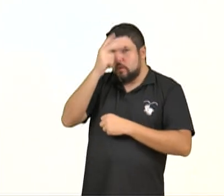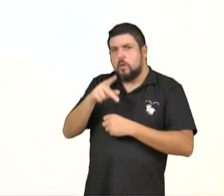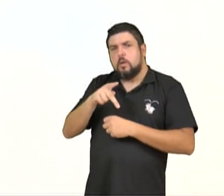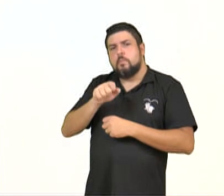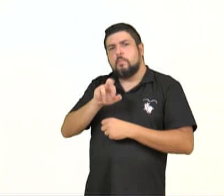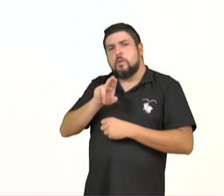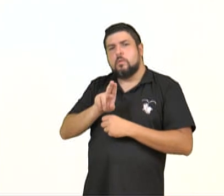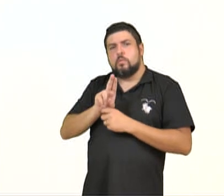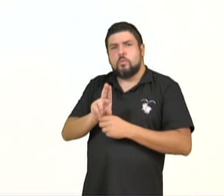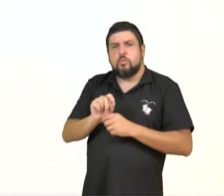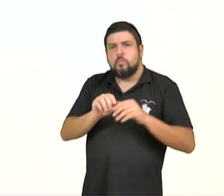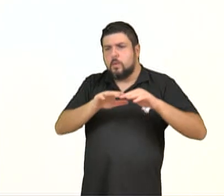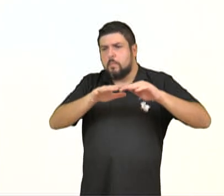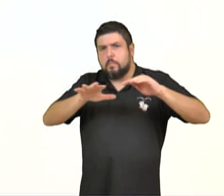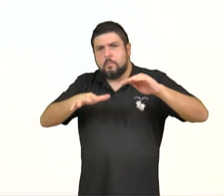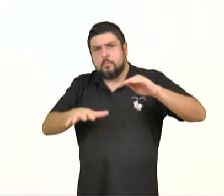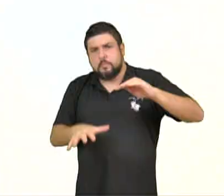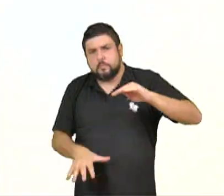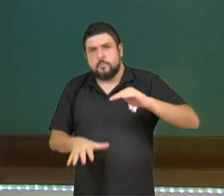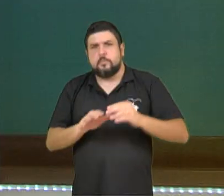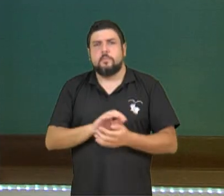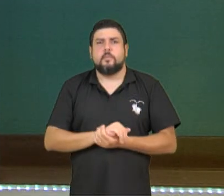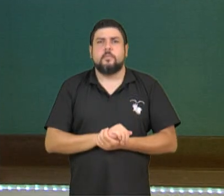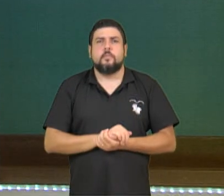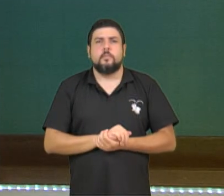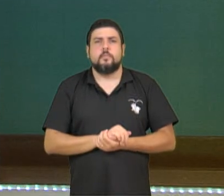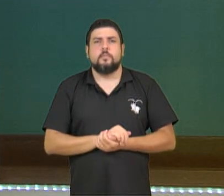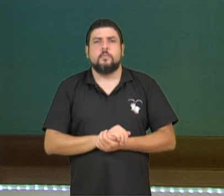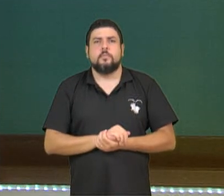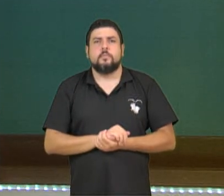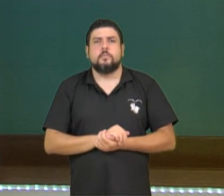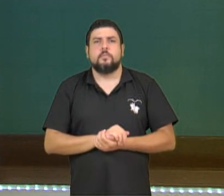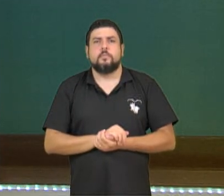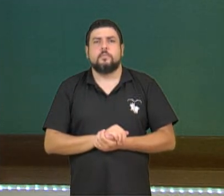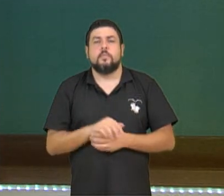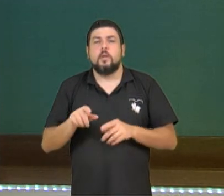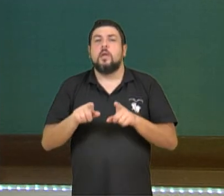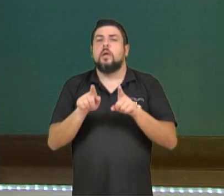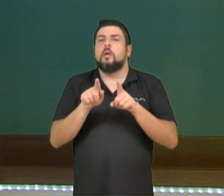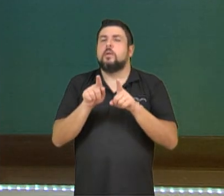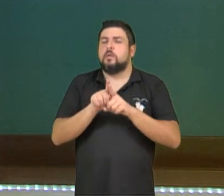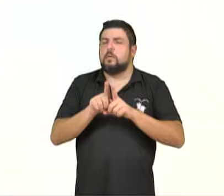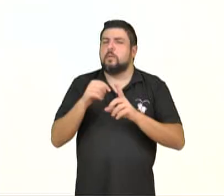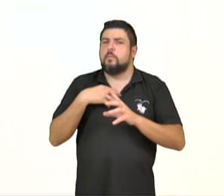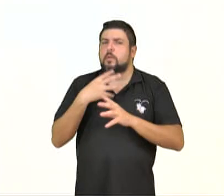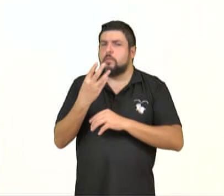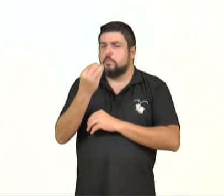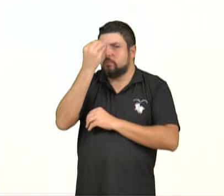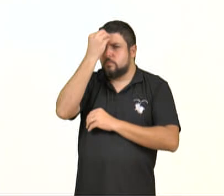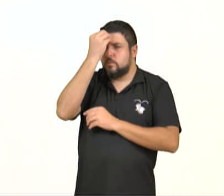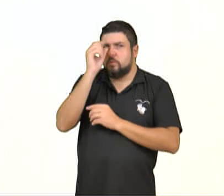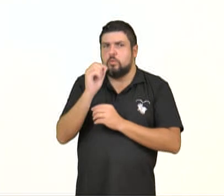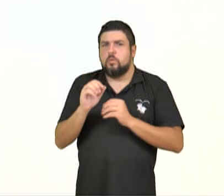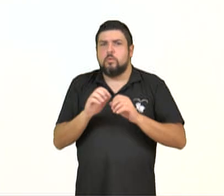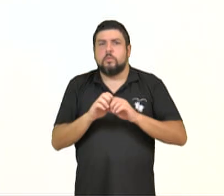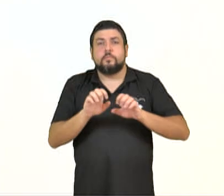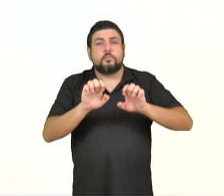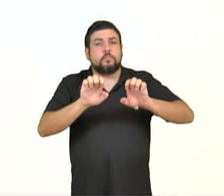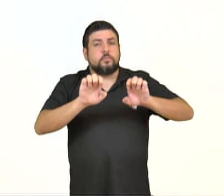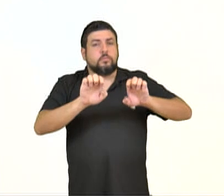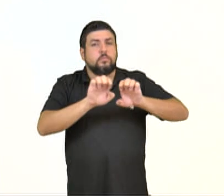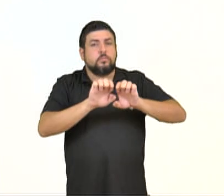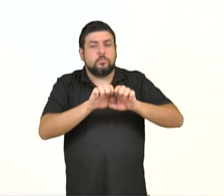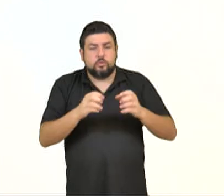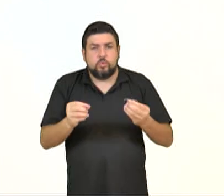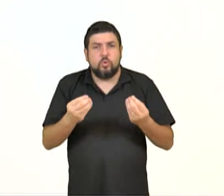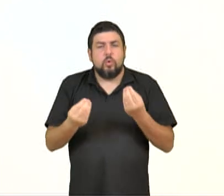maior decréscimo. Dentro disso, devemos então ressaltar a estrutura desse mecanismo